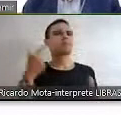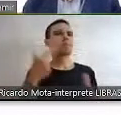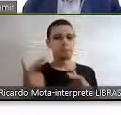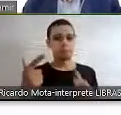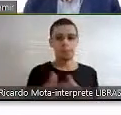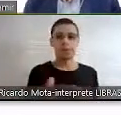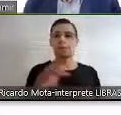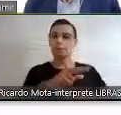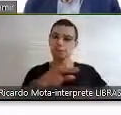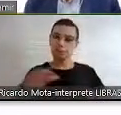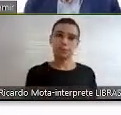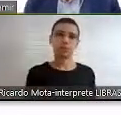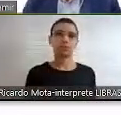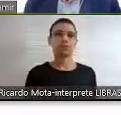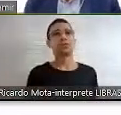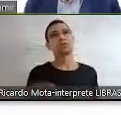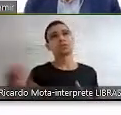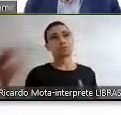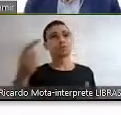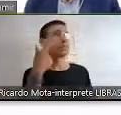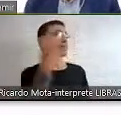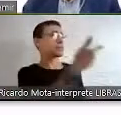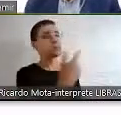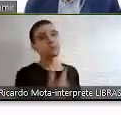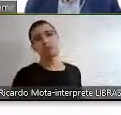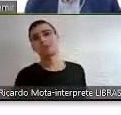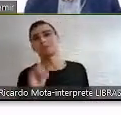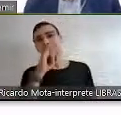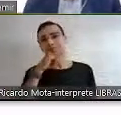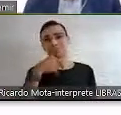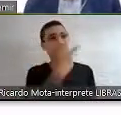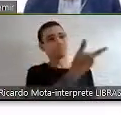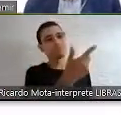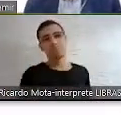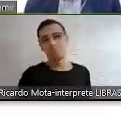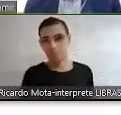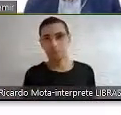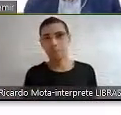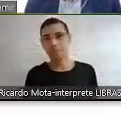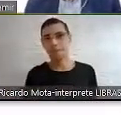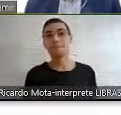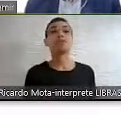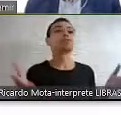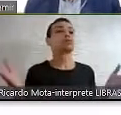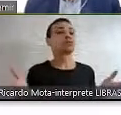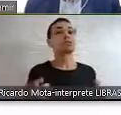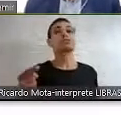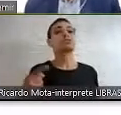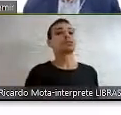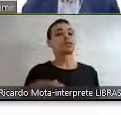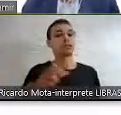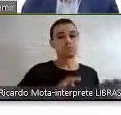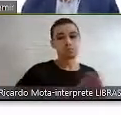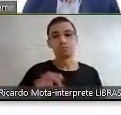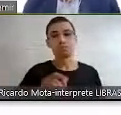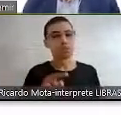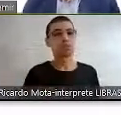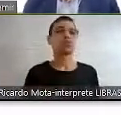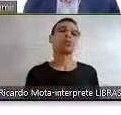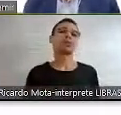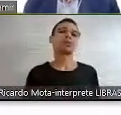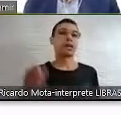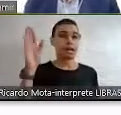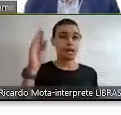traz aí realmente tristezas, e às vezes nós buscamos aí, nesse momento, esse foi o foco onde